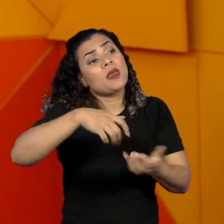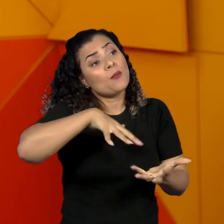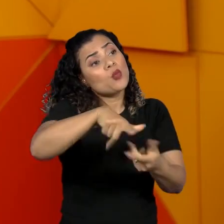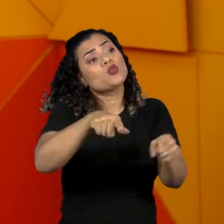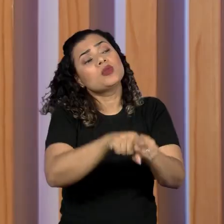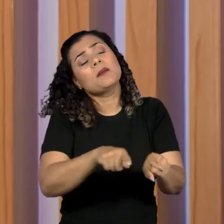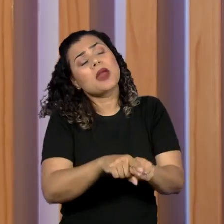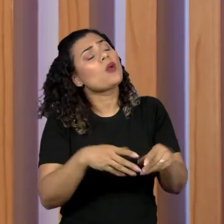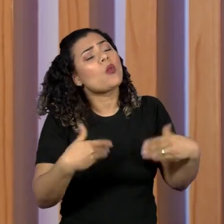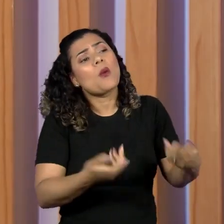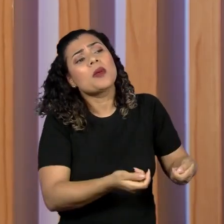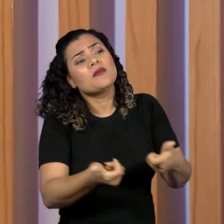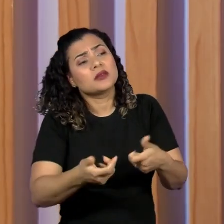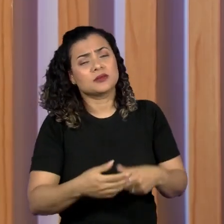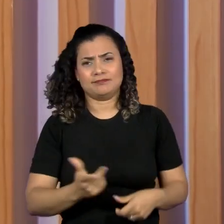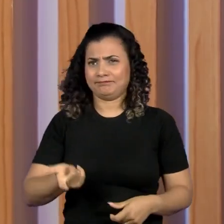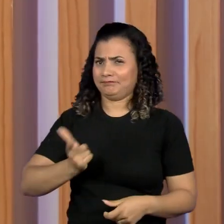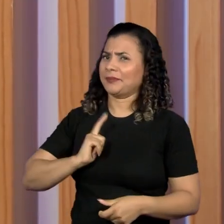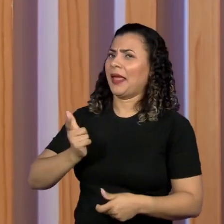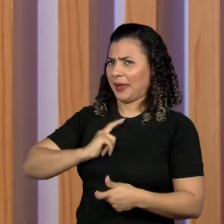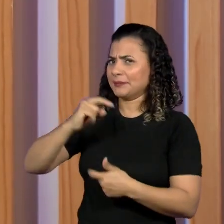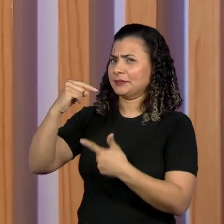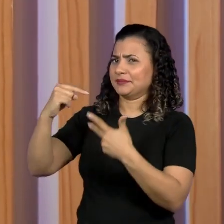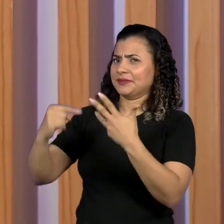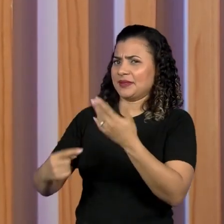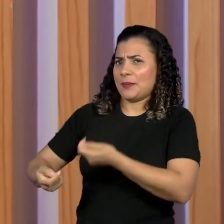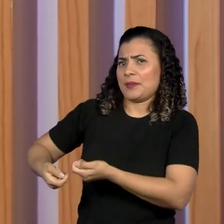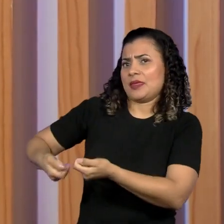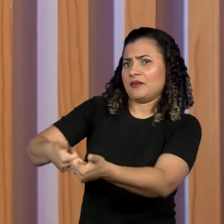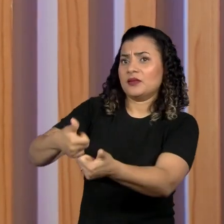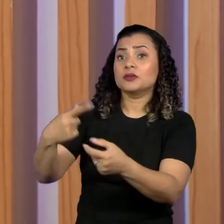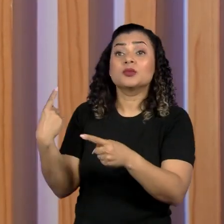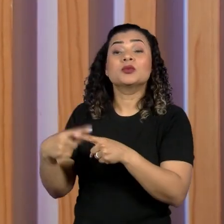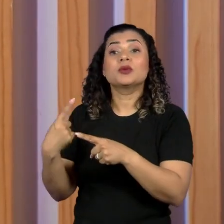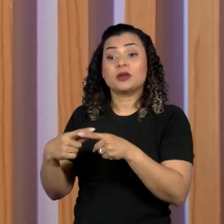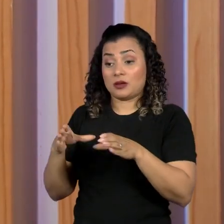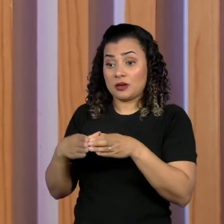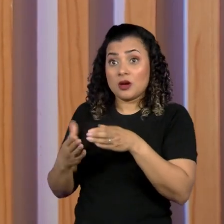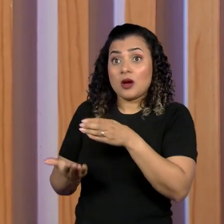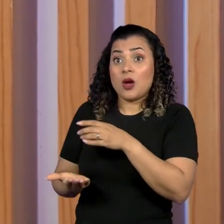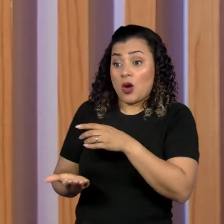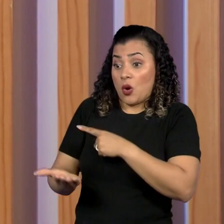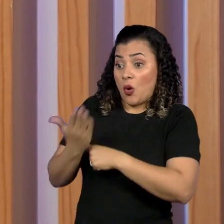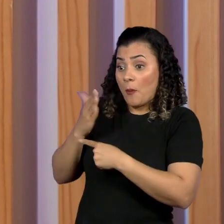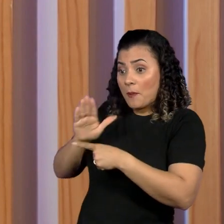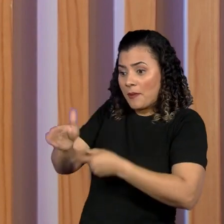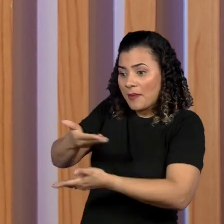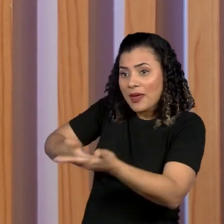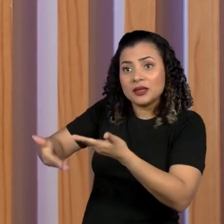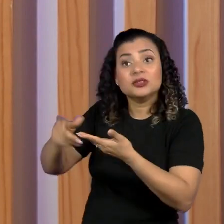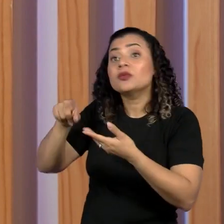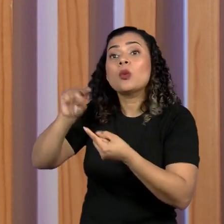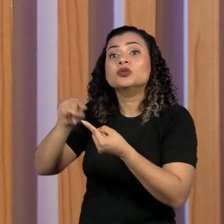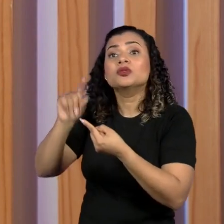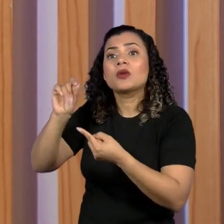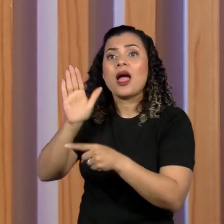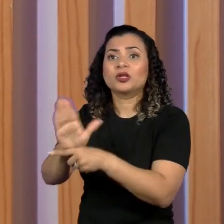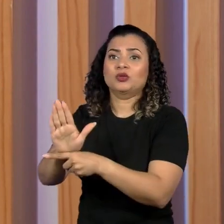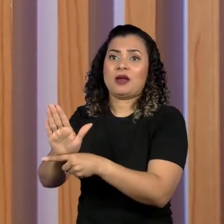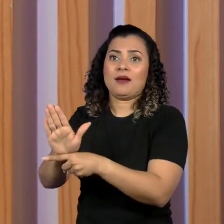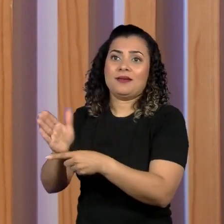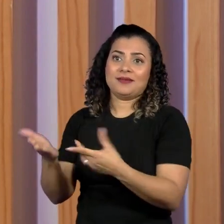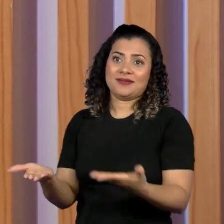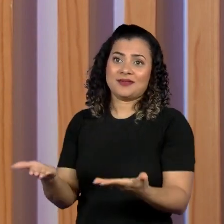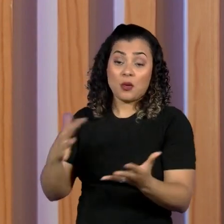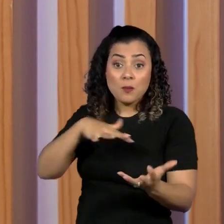global? É diversa, porque a cooperativa tem um dos princípios de ajudar as pessoas, né? Eu acho que o mundo